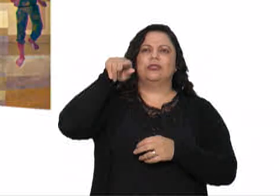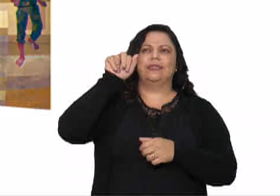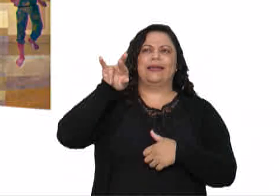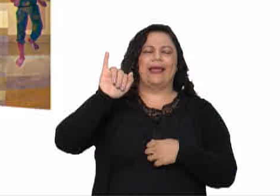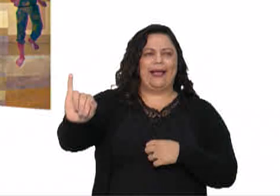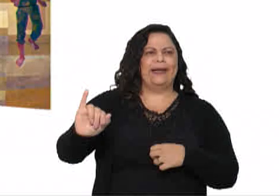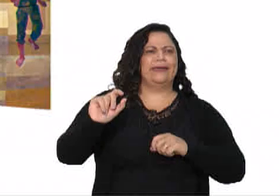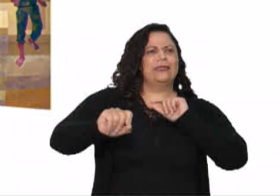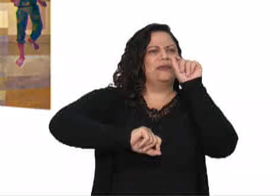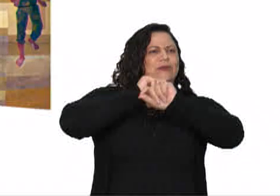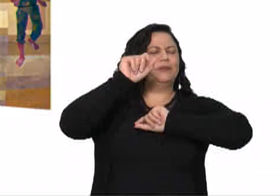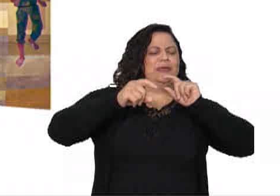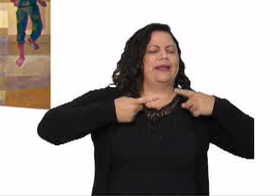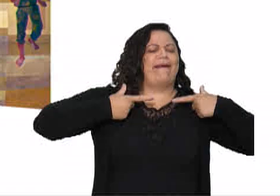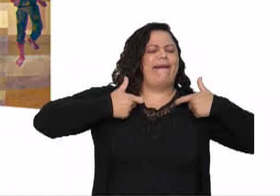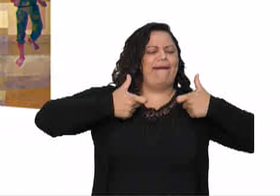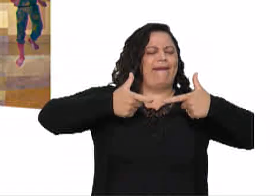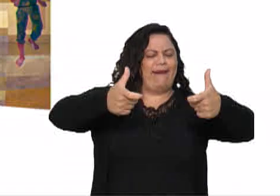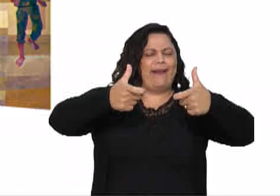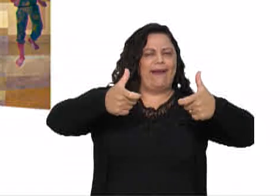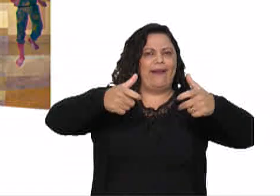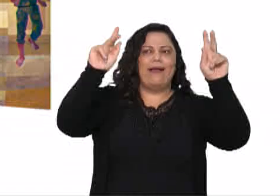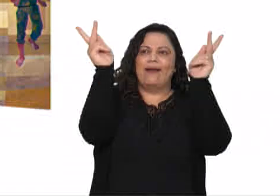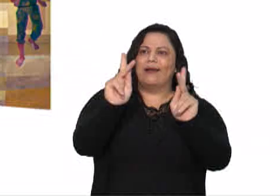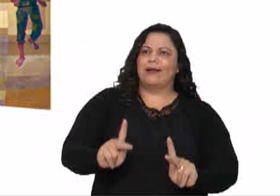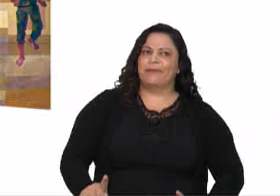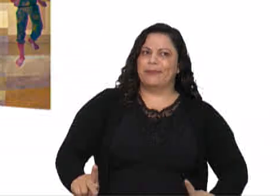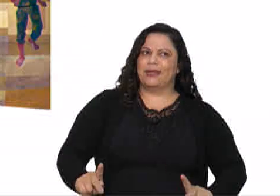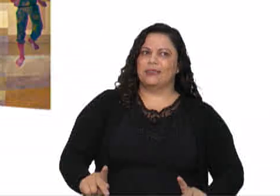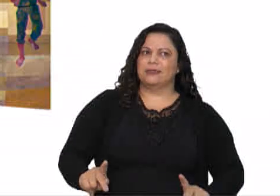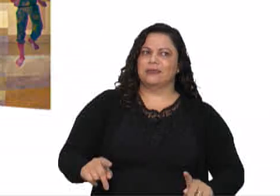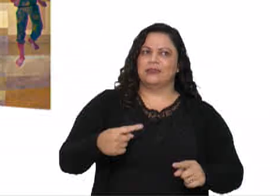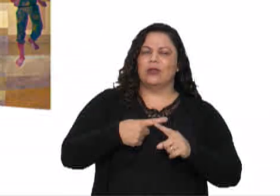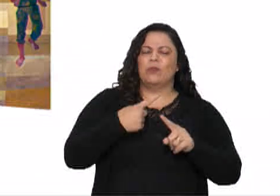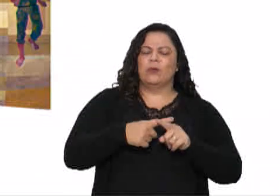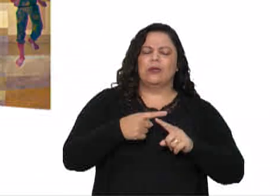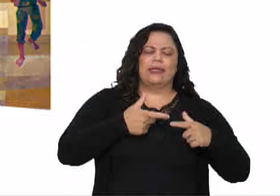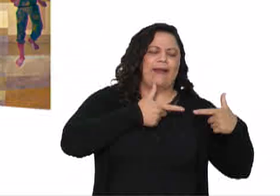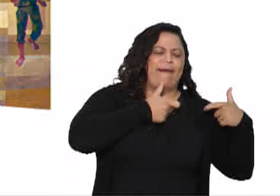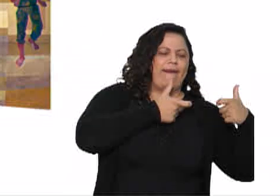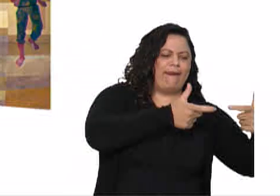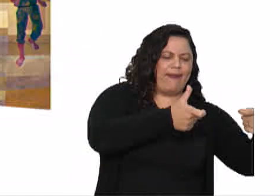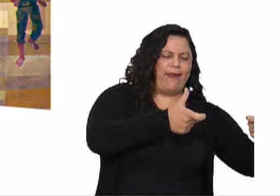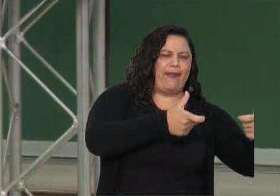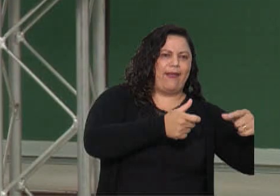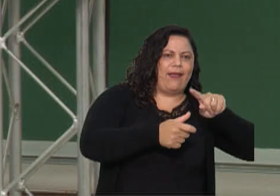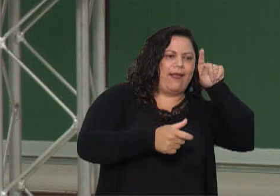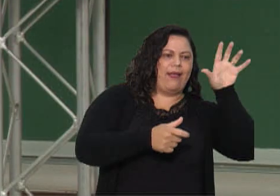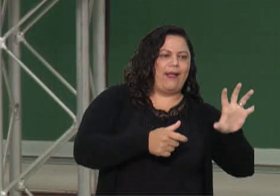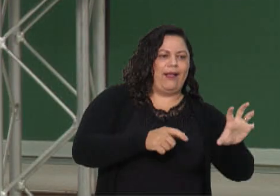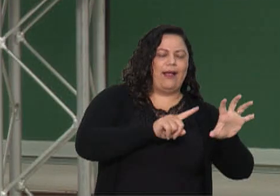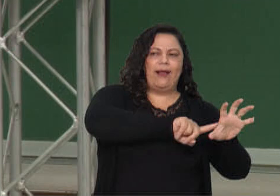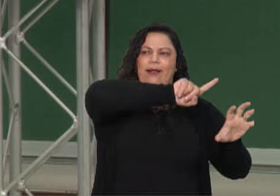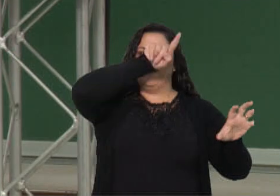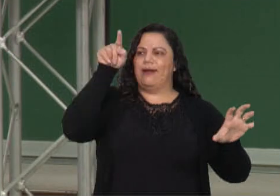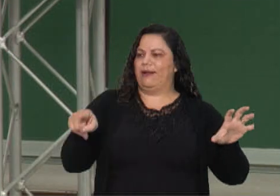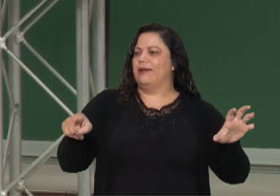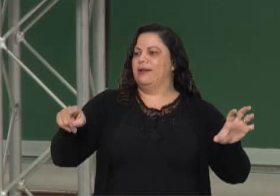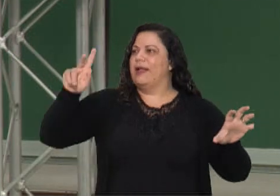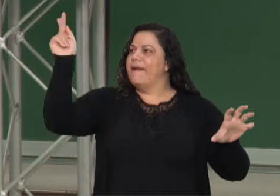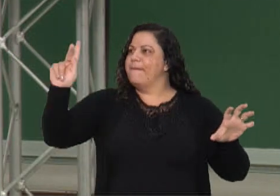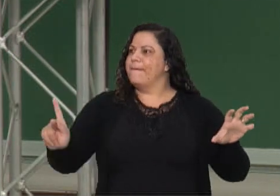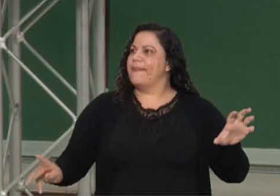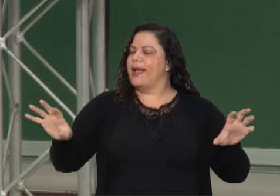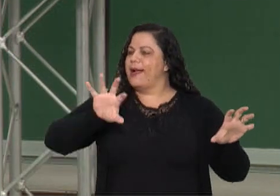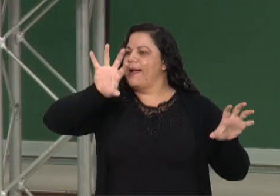Guerra e Paz. Por que a prof colocou uma de cada lado? Porque este lado, ao seu lado esquerdo,